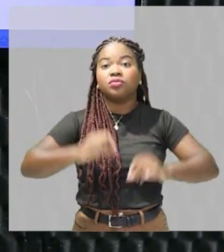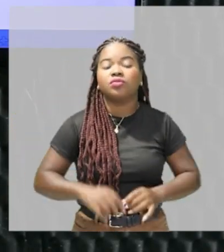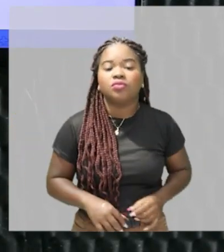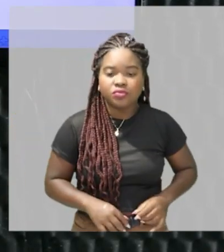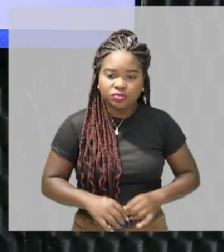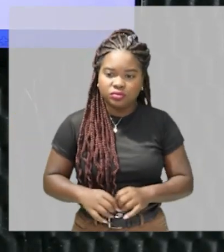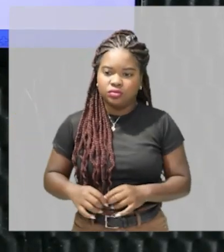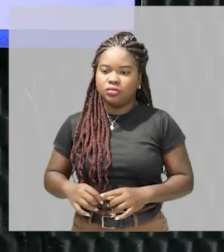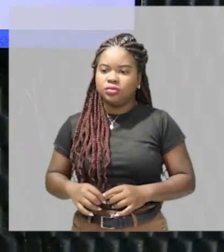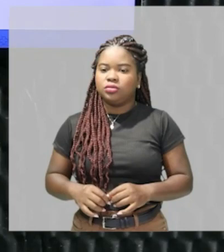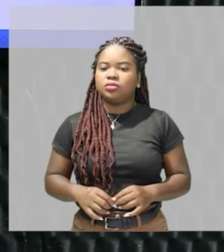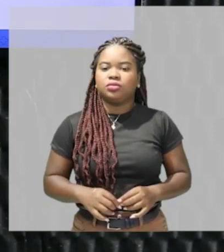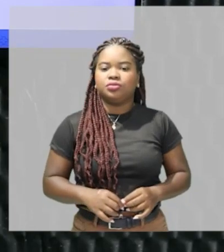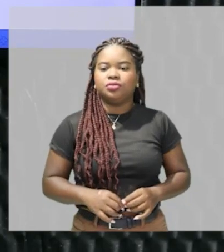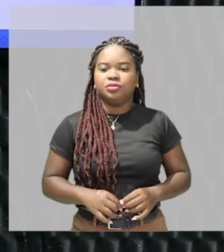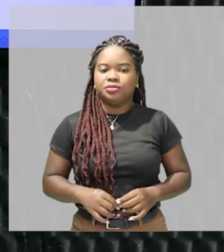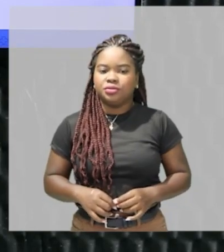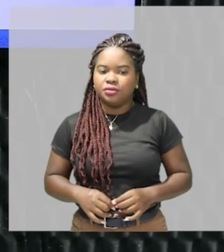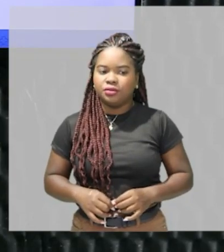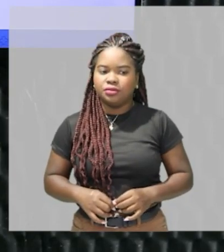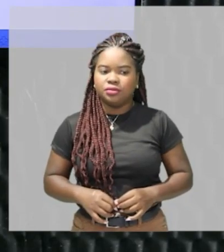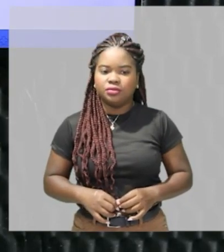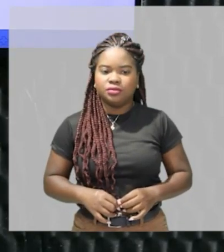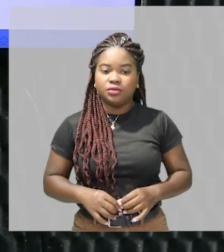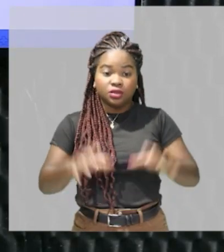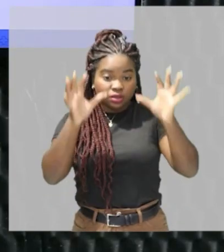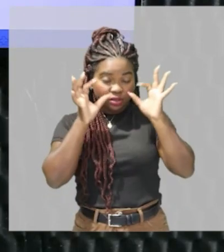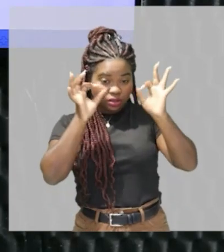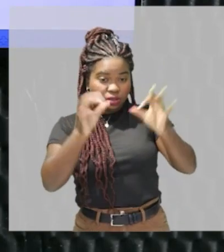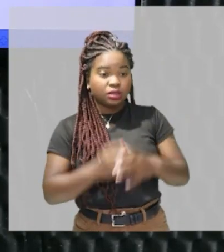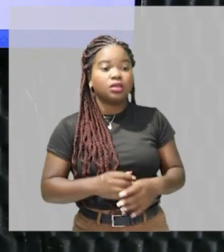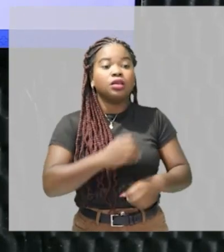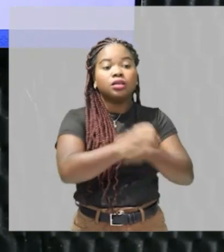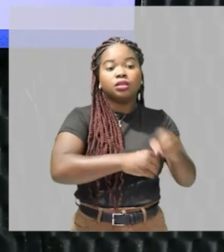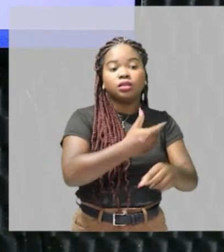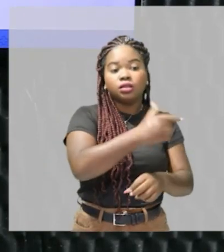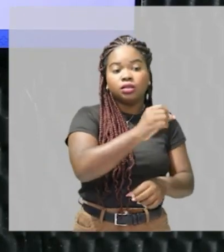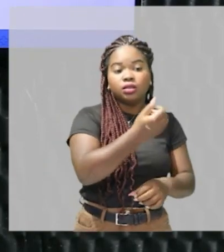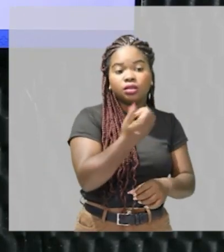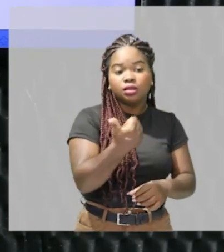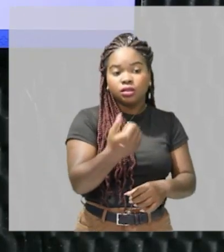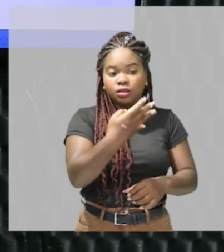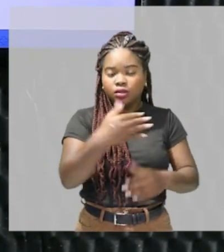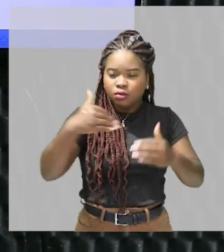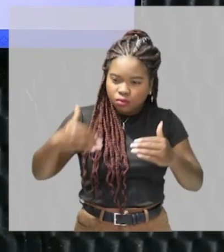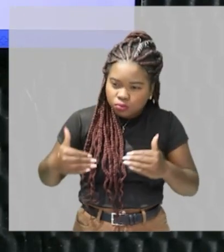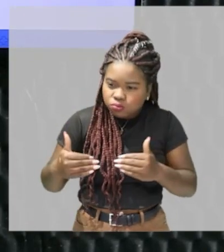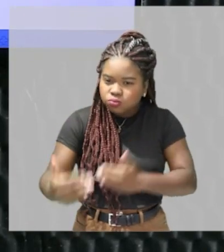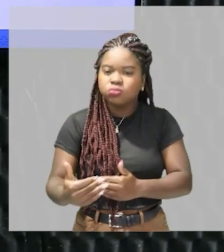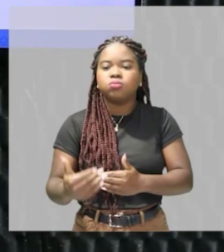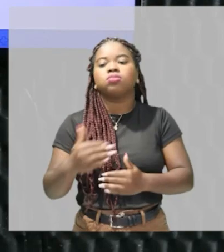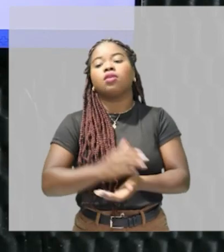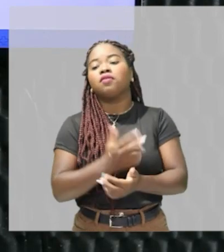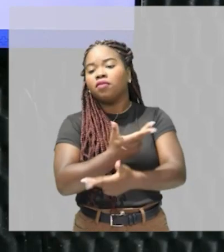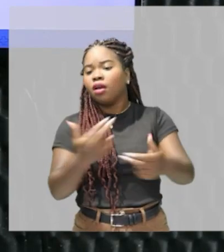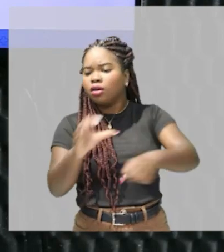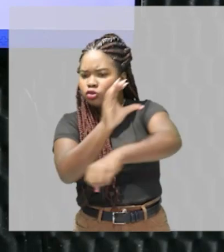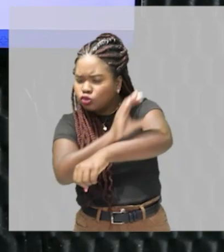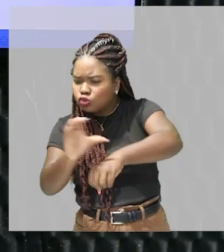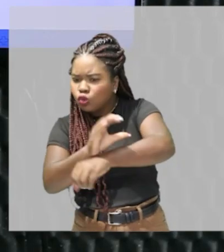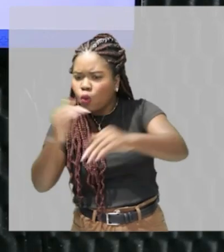2014 most of its degrees. Então, ele está chamando a atenção que de 2014 em diante, a maioria dos seus